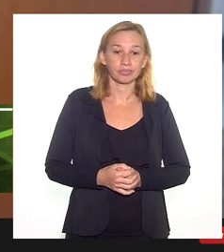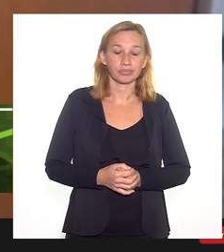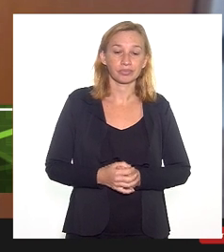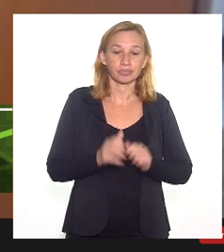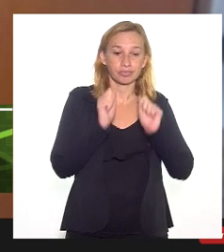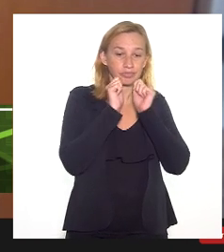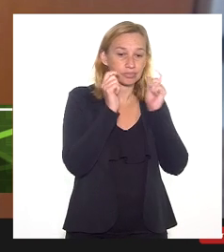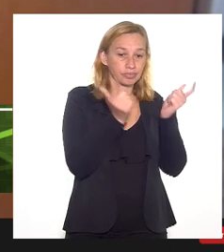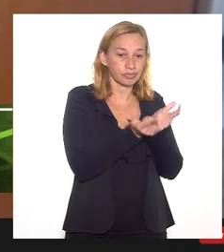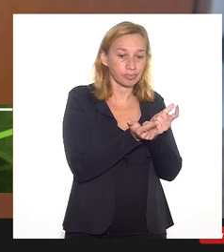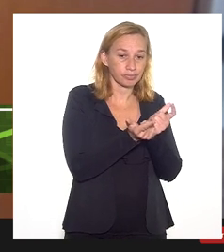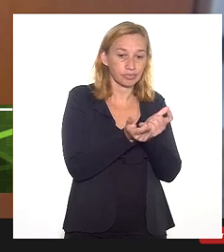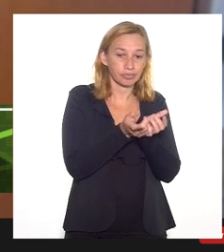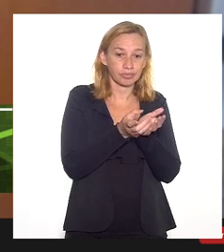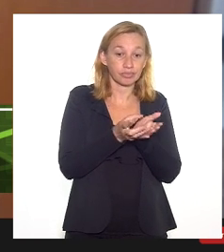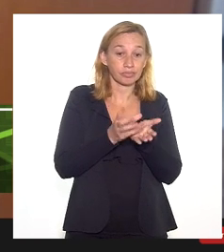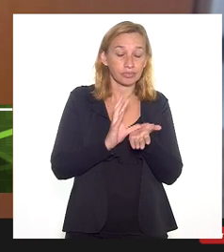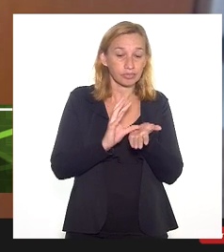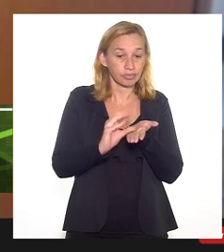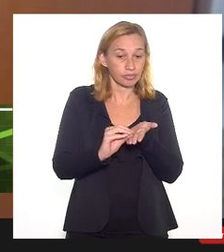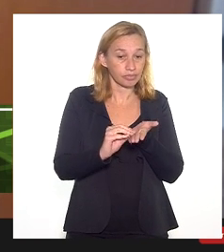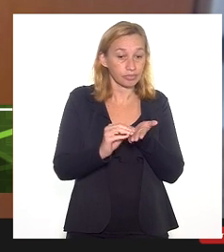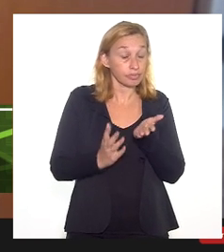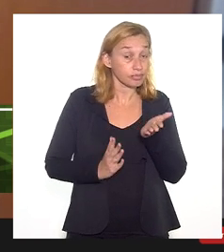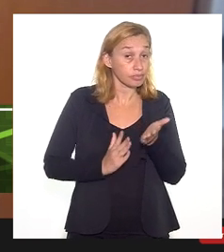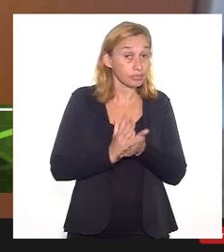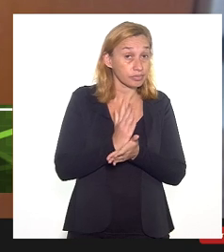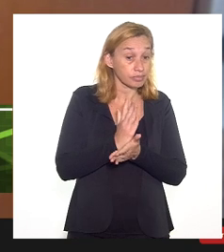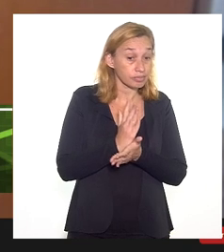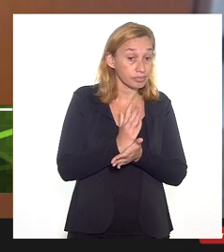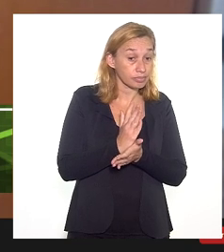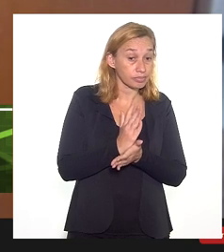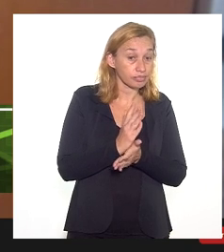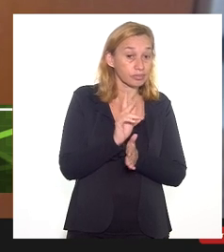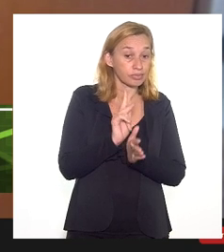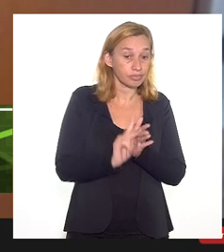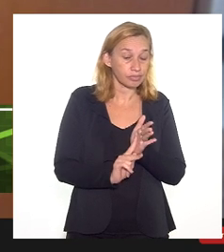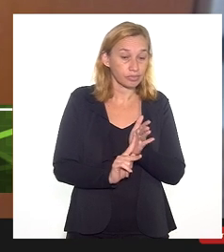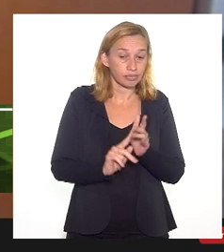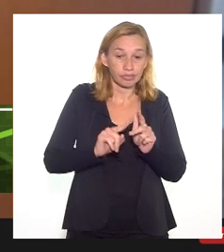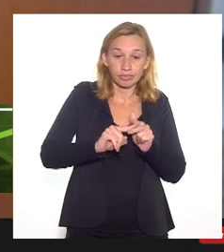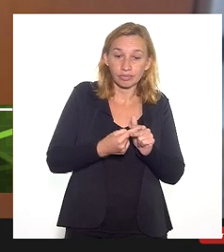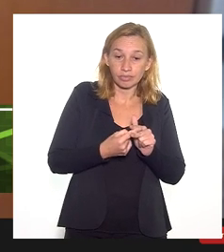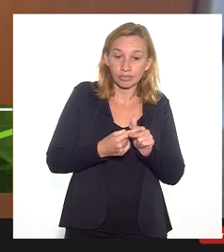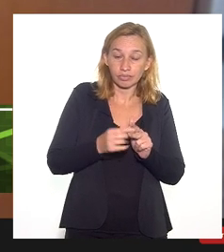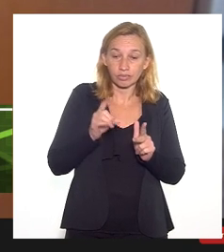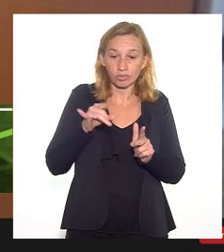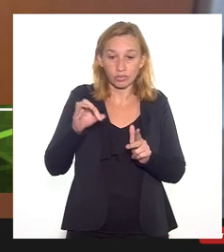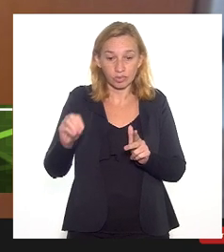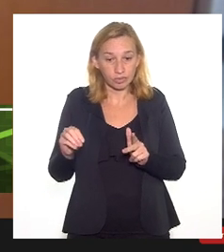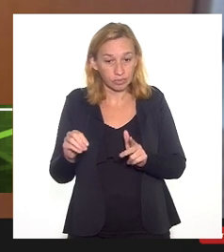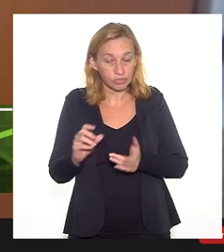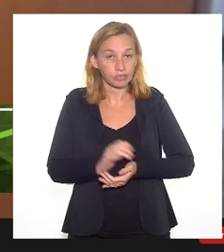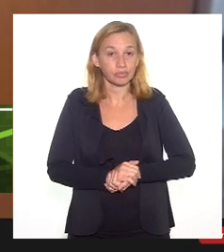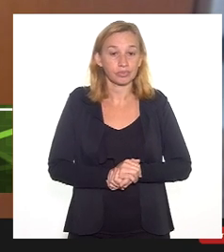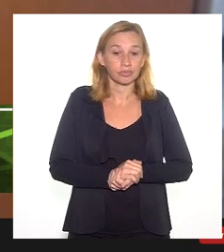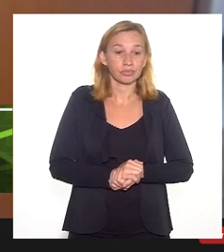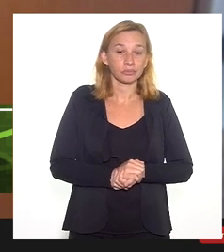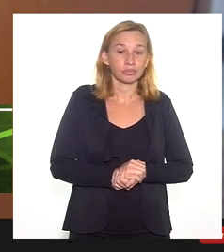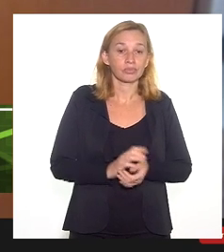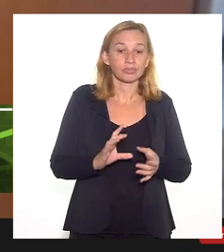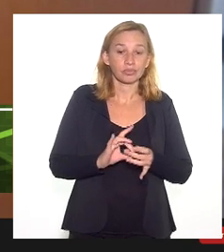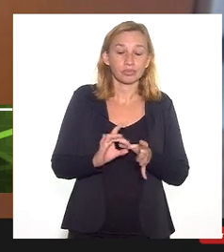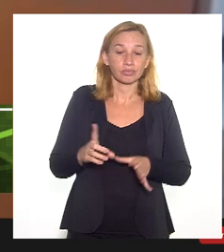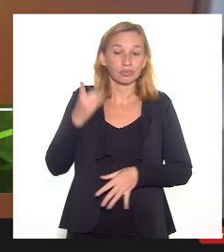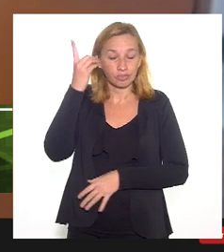Assembleia Legislativa paute e aprove o projeto que regulamenta os do décimos da autoria dos